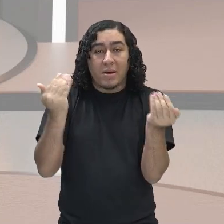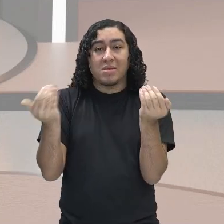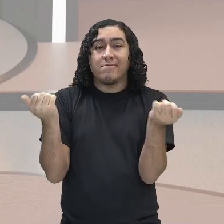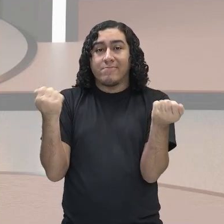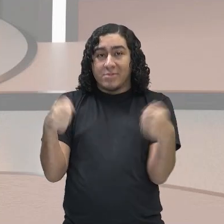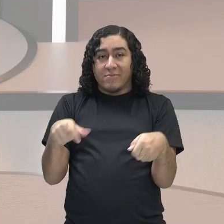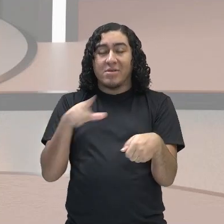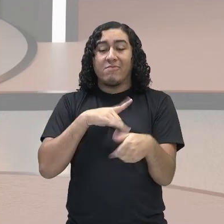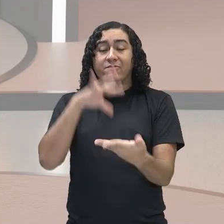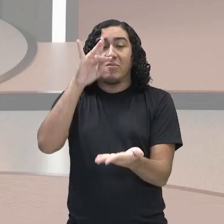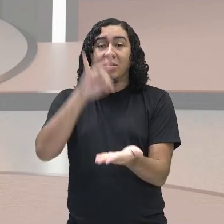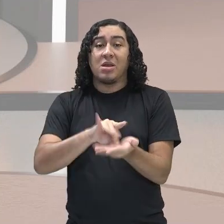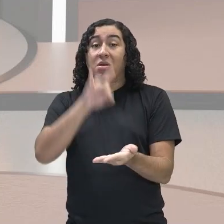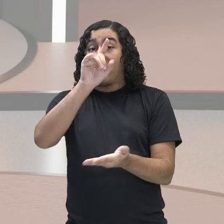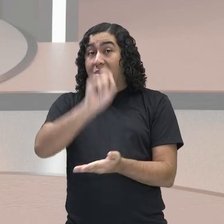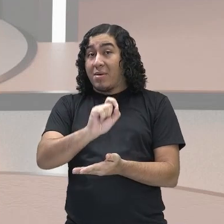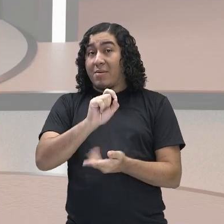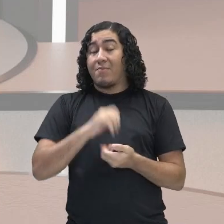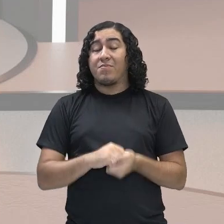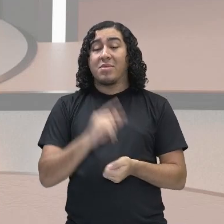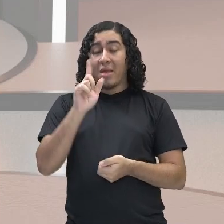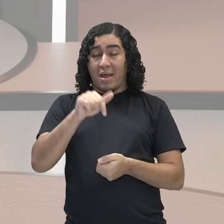aqui afirmar que é uma realidade que